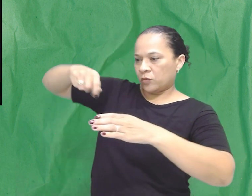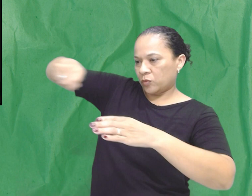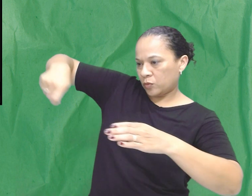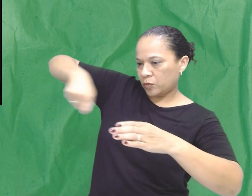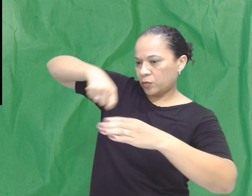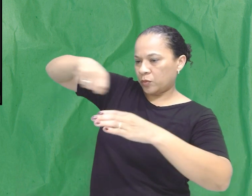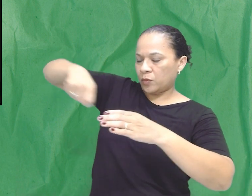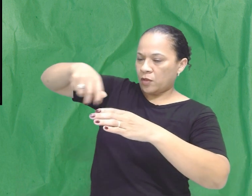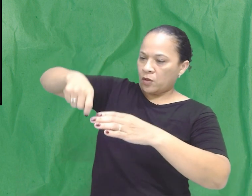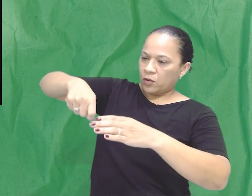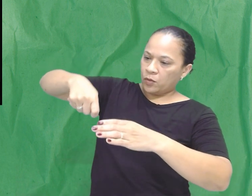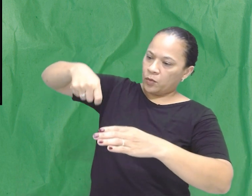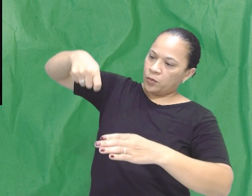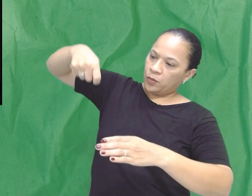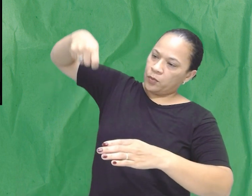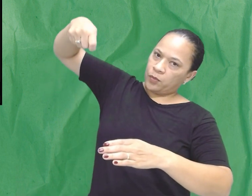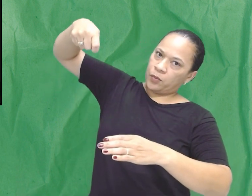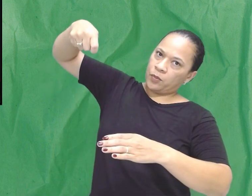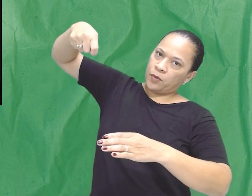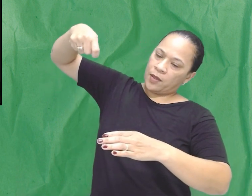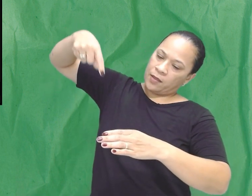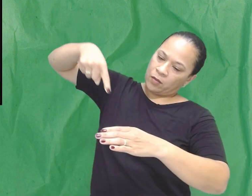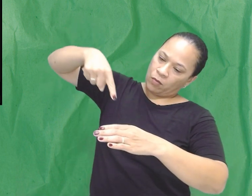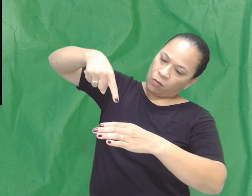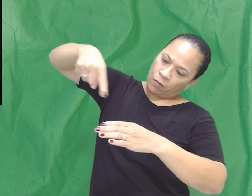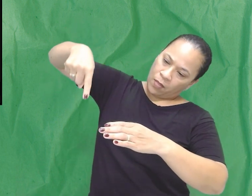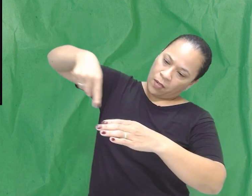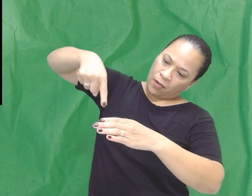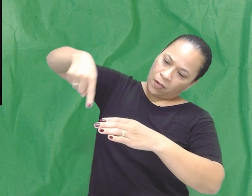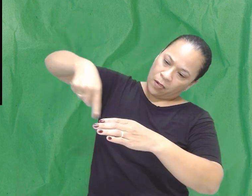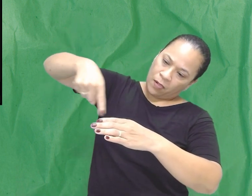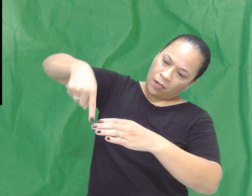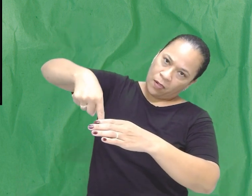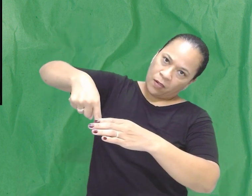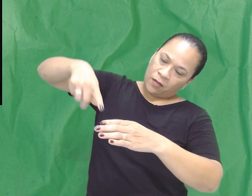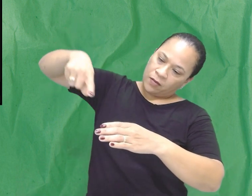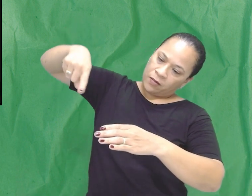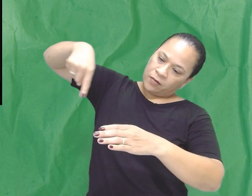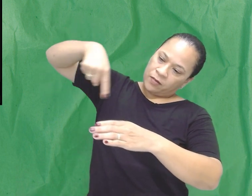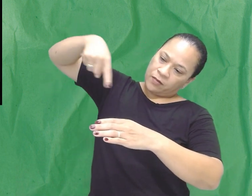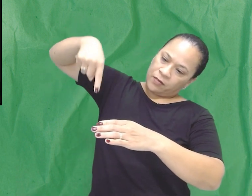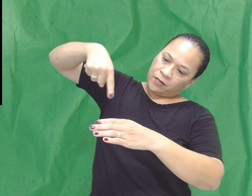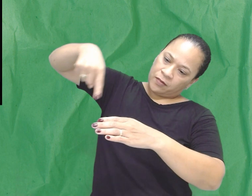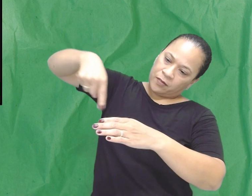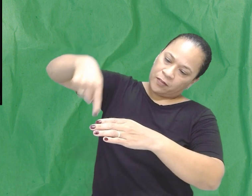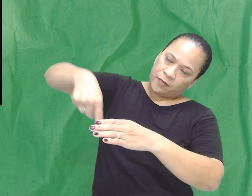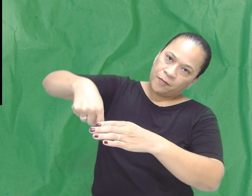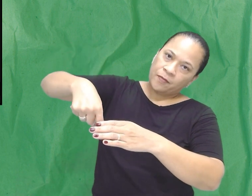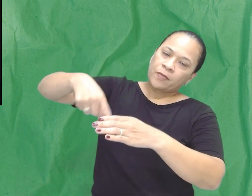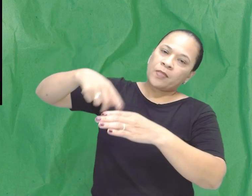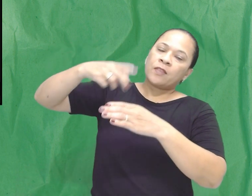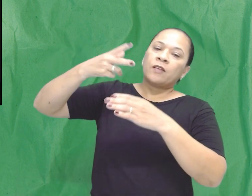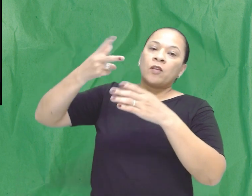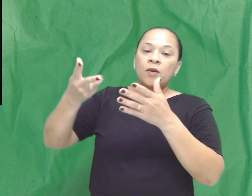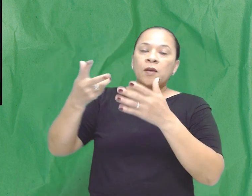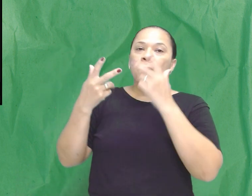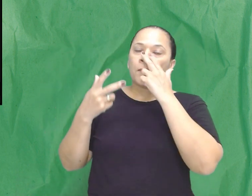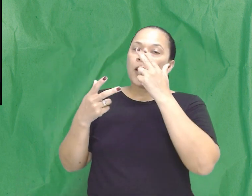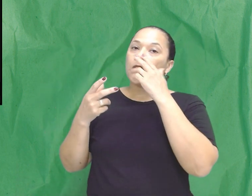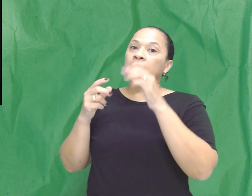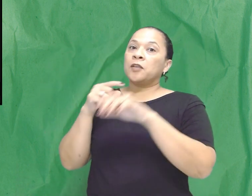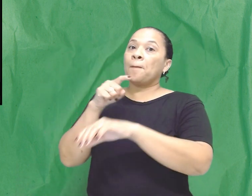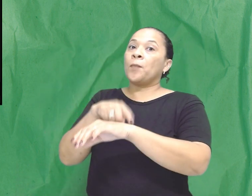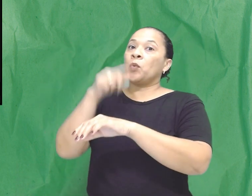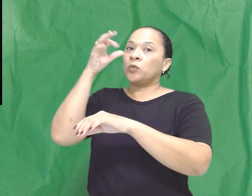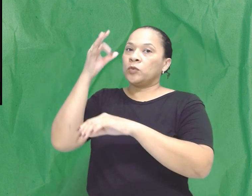espátula, puxei, virei para cima, formou uma curva, pode ter certeza que esse ponto ele já é um ponto muito